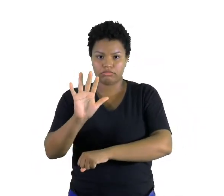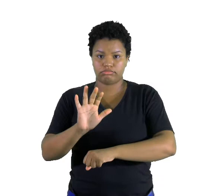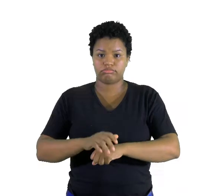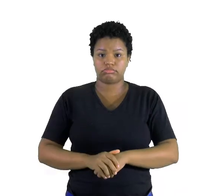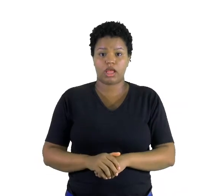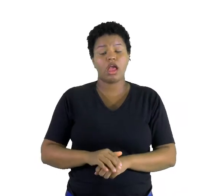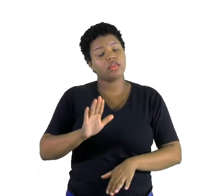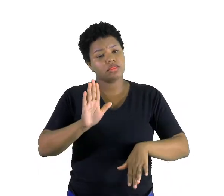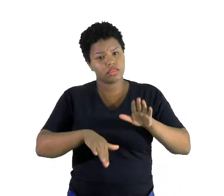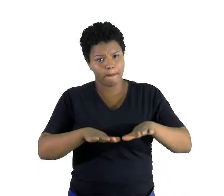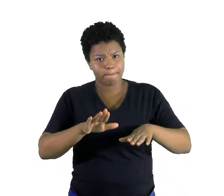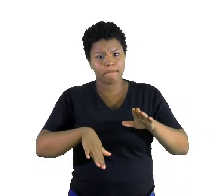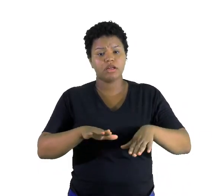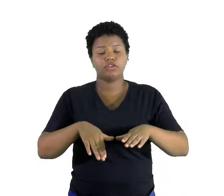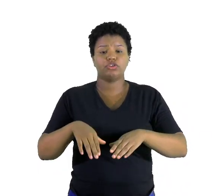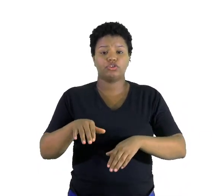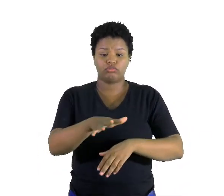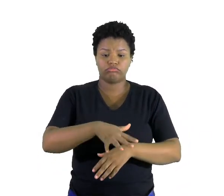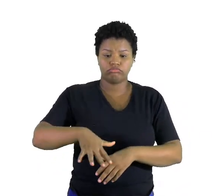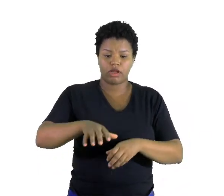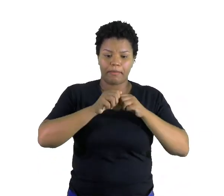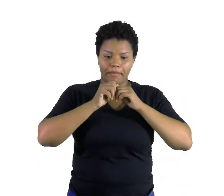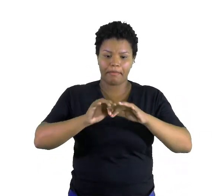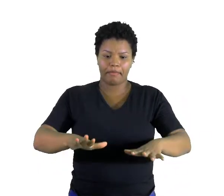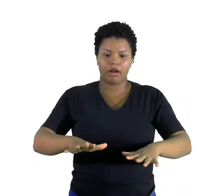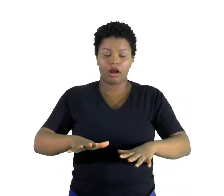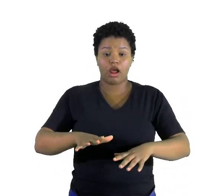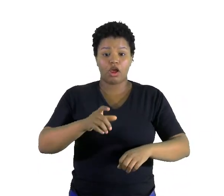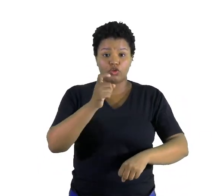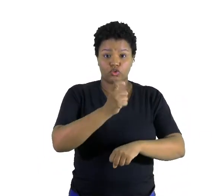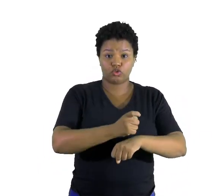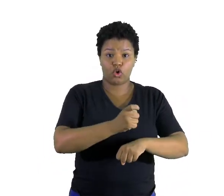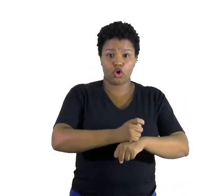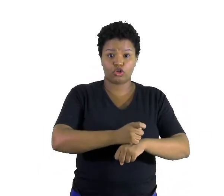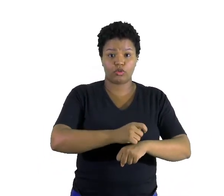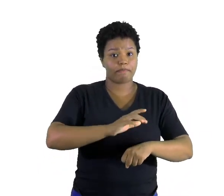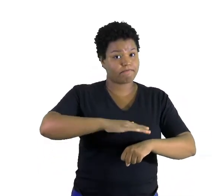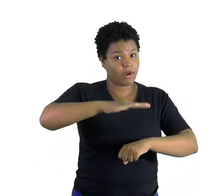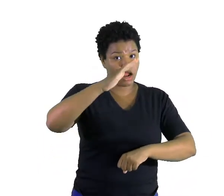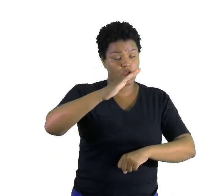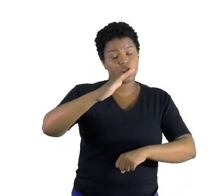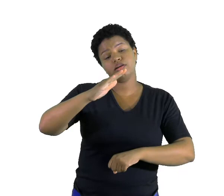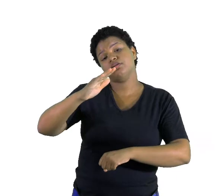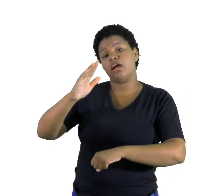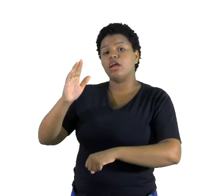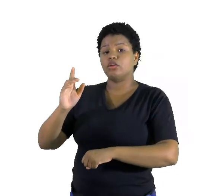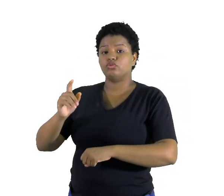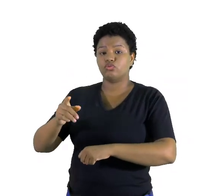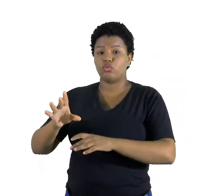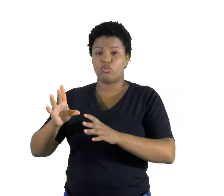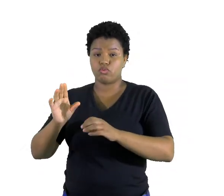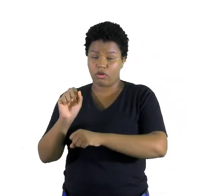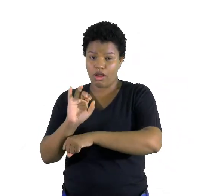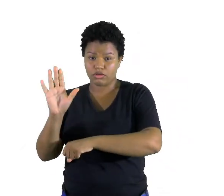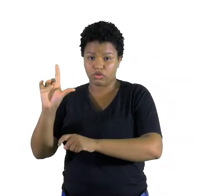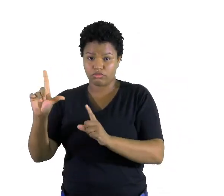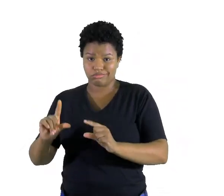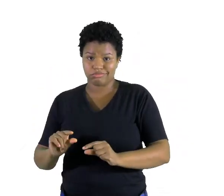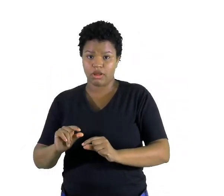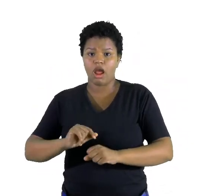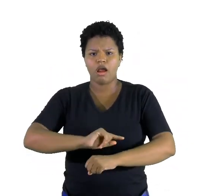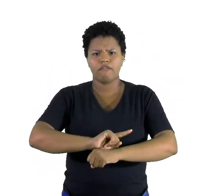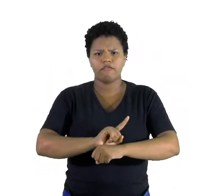se propaga, sendo maior nos sólidos e menor nos meios gasosos. A velocidade do som depende também